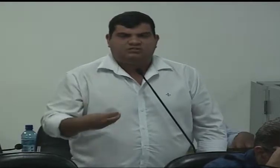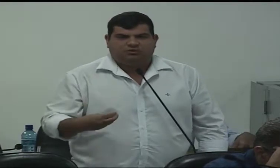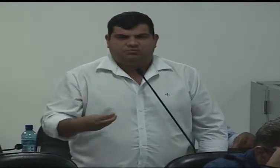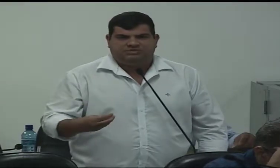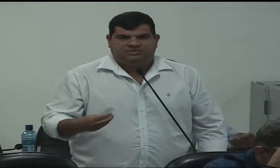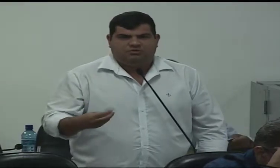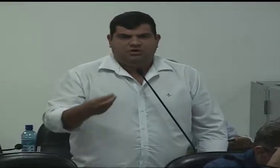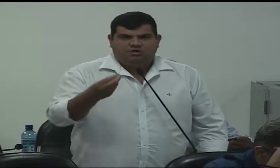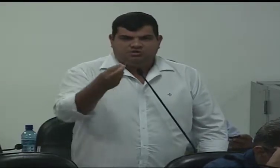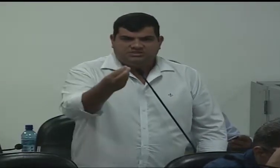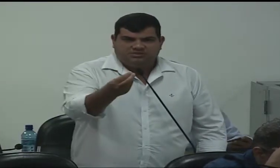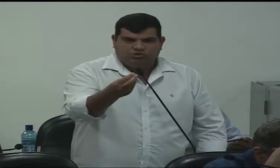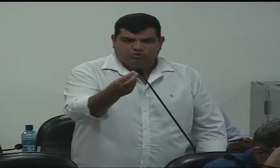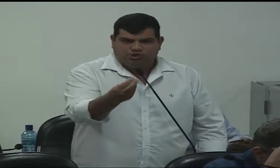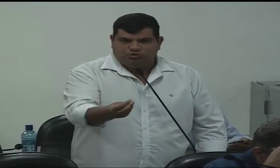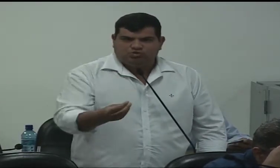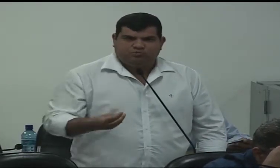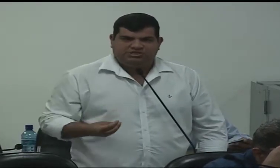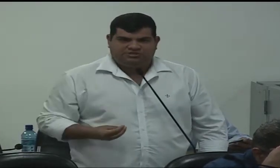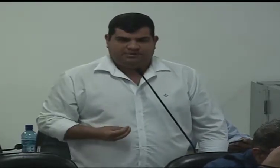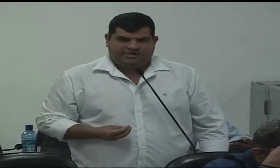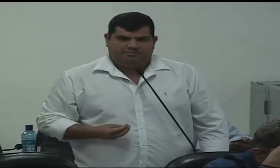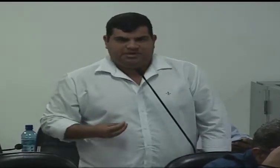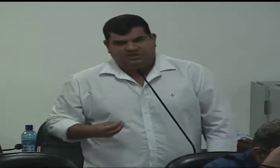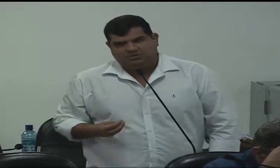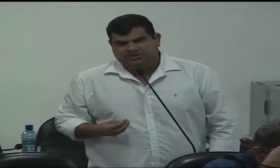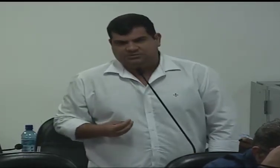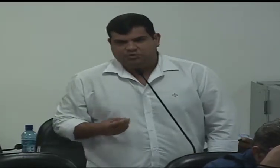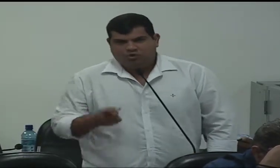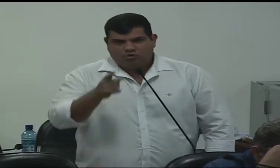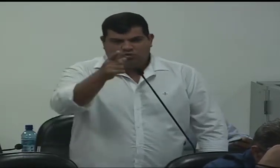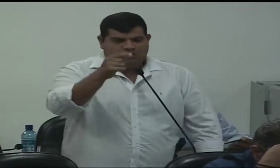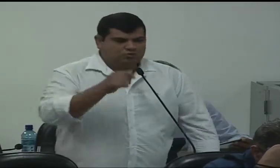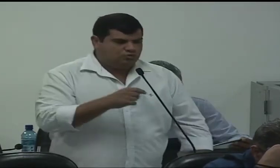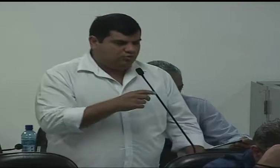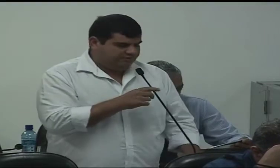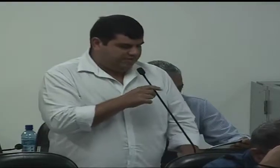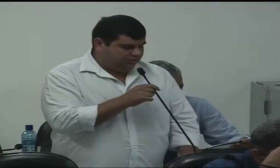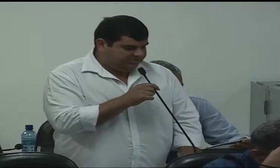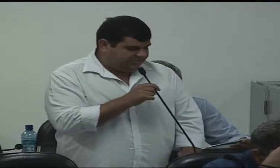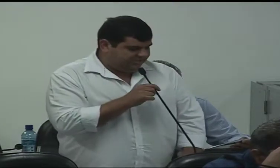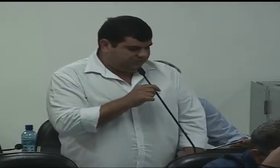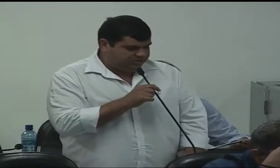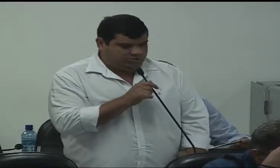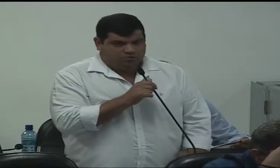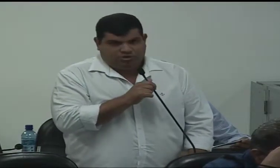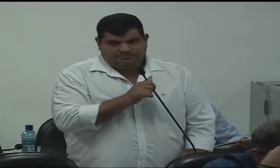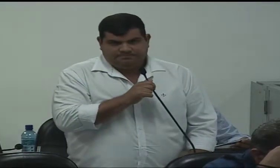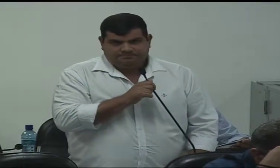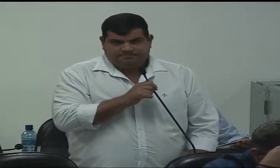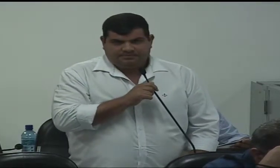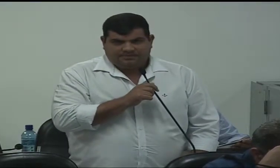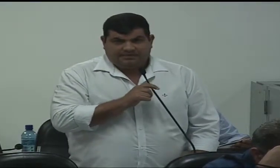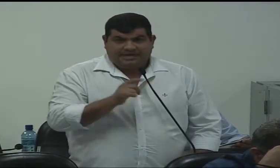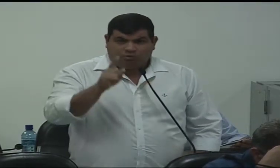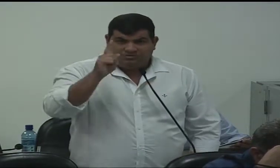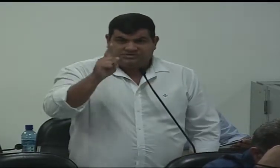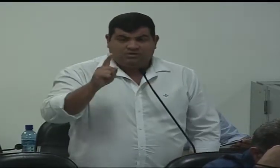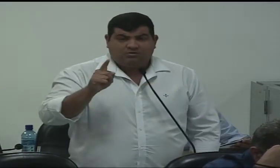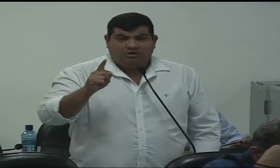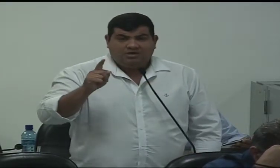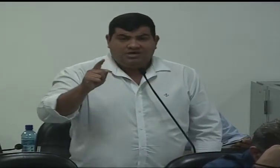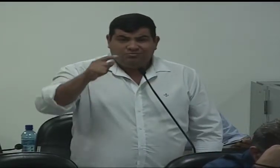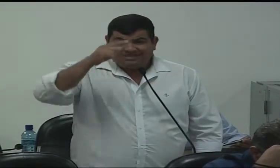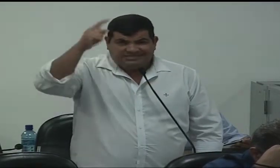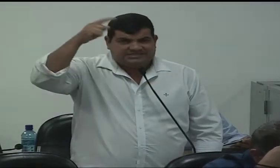para a nossa comissão, que nós estamos discutindo sobre isso, empreendedorismo. Quando o vereador Estevão citou, na